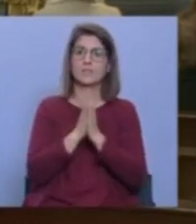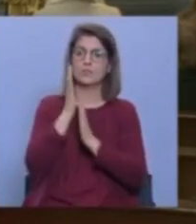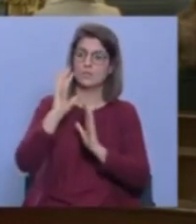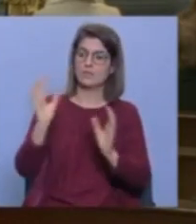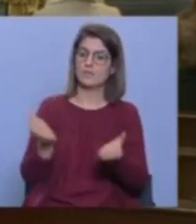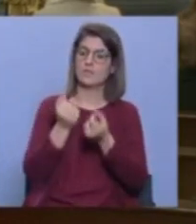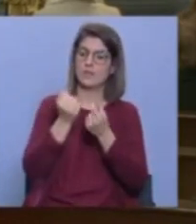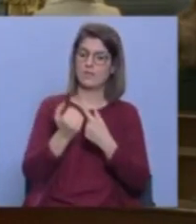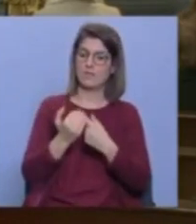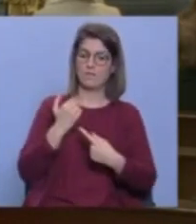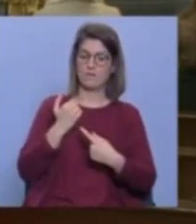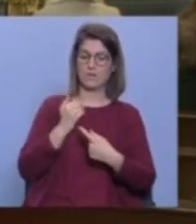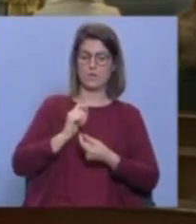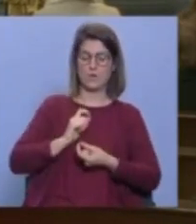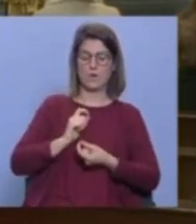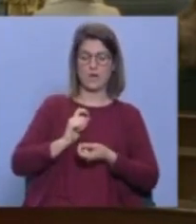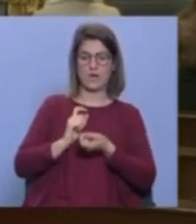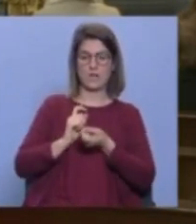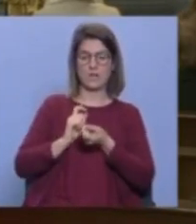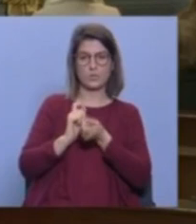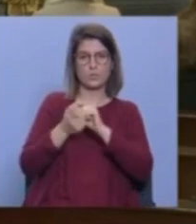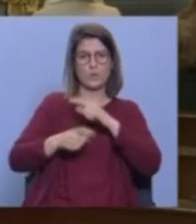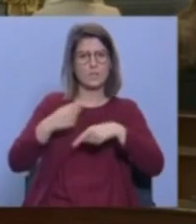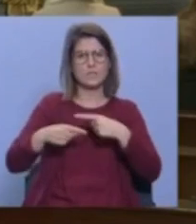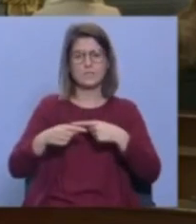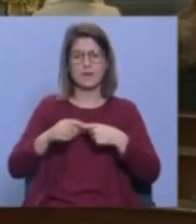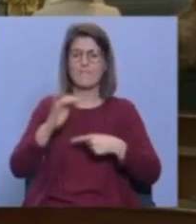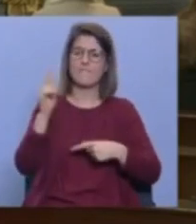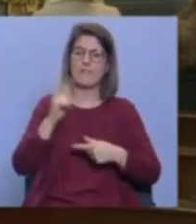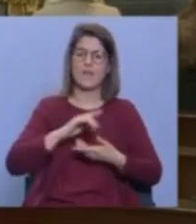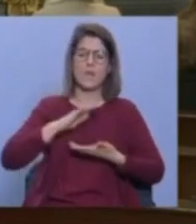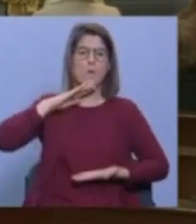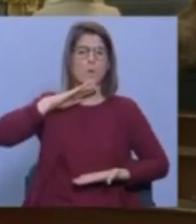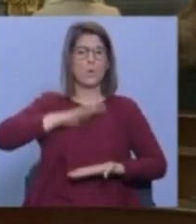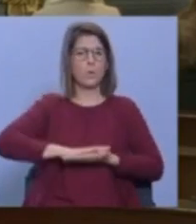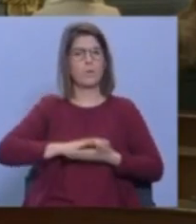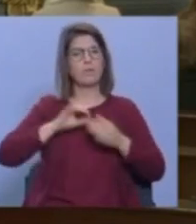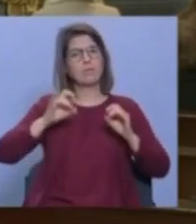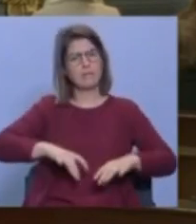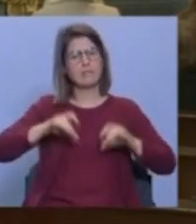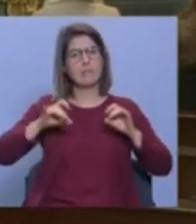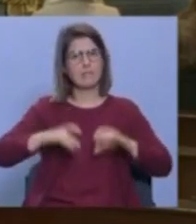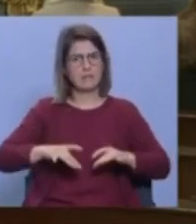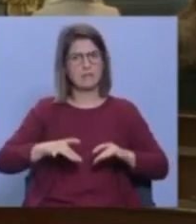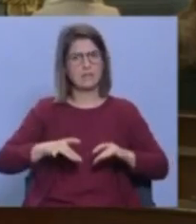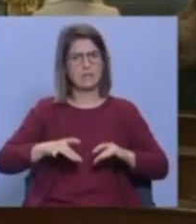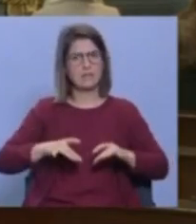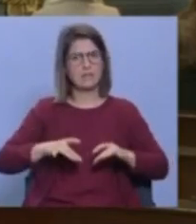minha vida, não vamos deixar que a fé desfaleça e que fique ao sabor